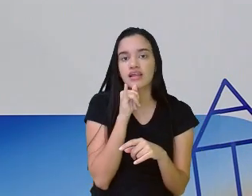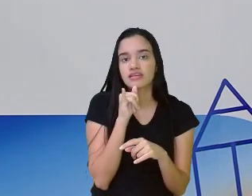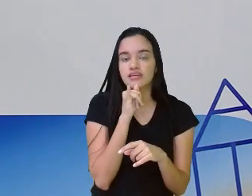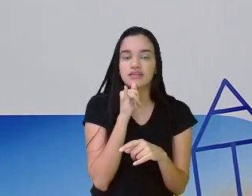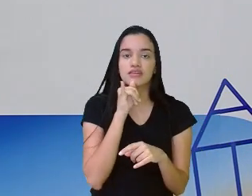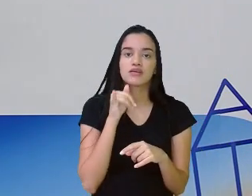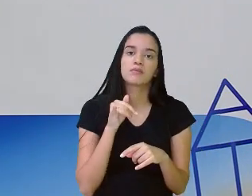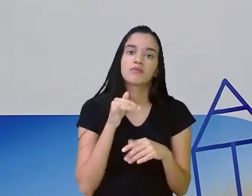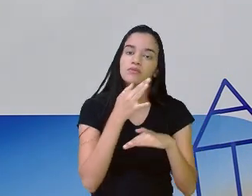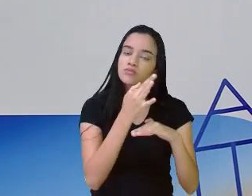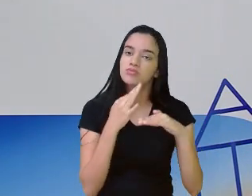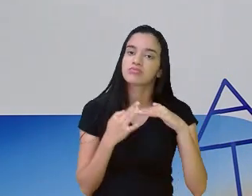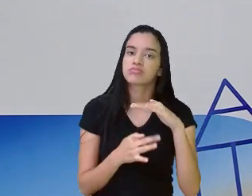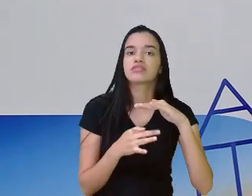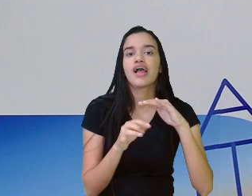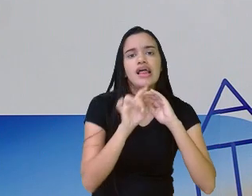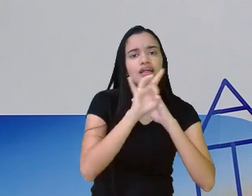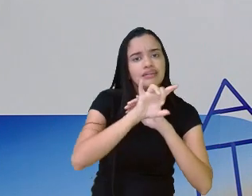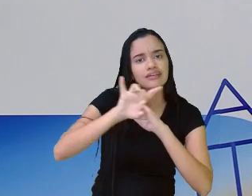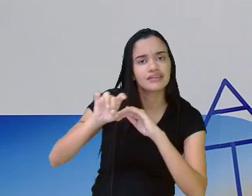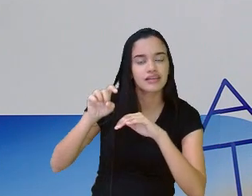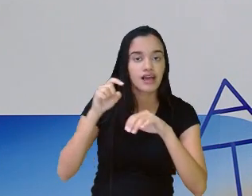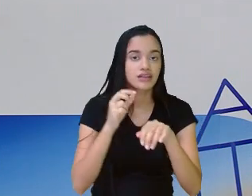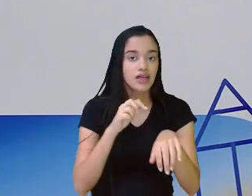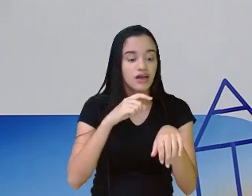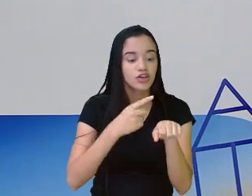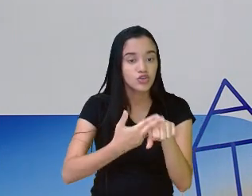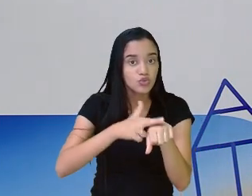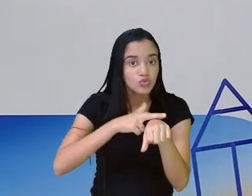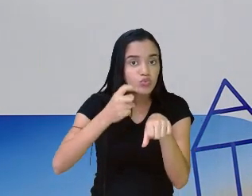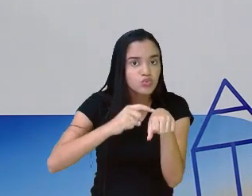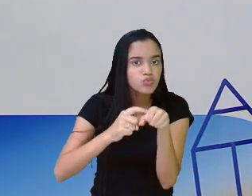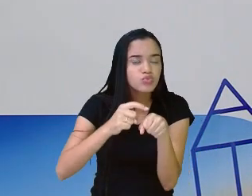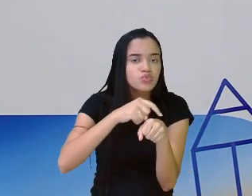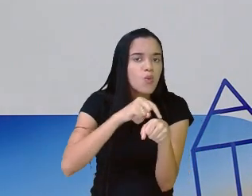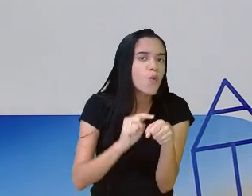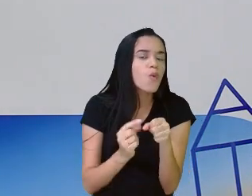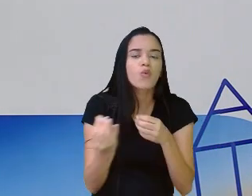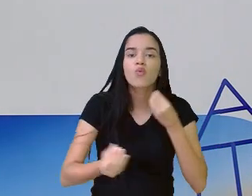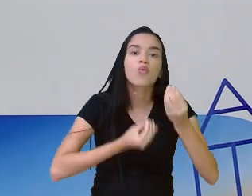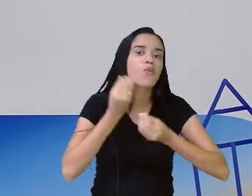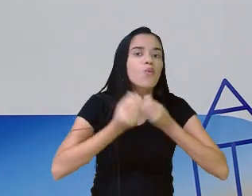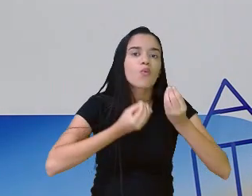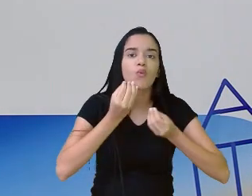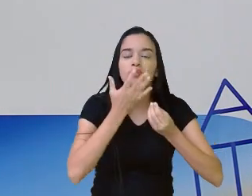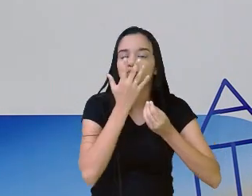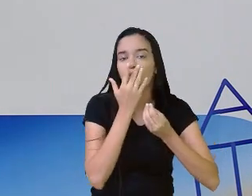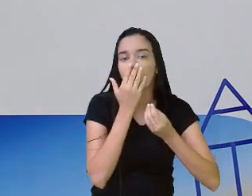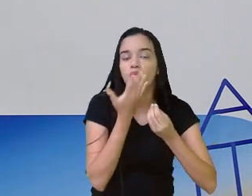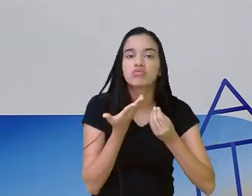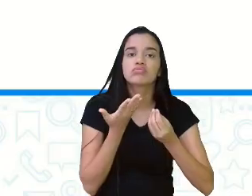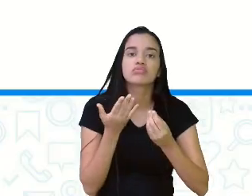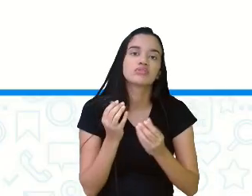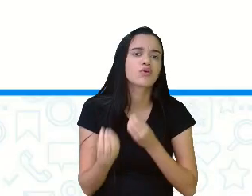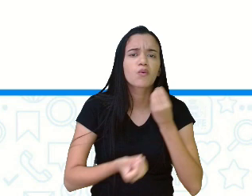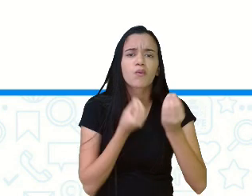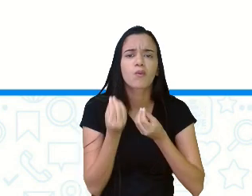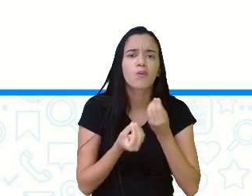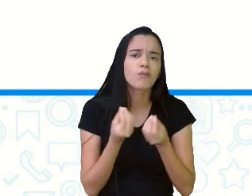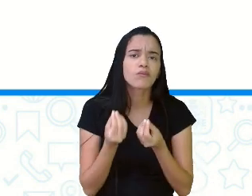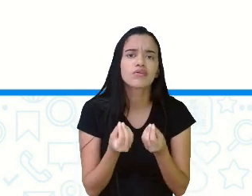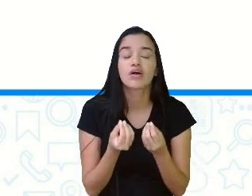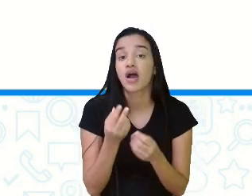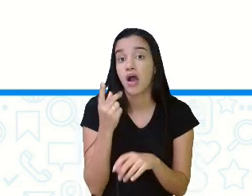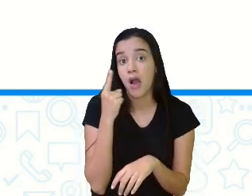representação fracionária de cada brigadeiro desse, como seria? Vê que coisa fácil. Olha,